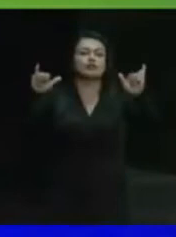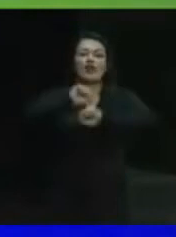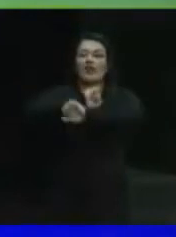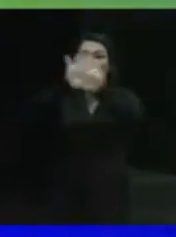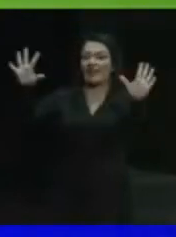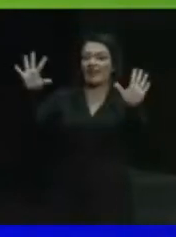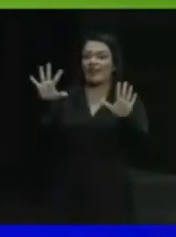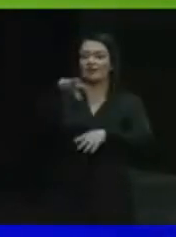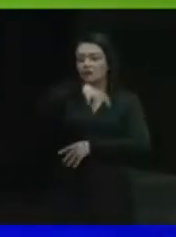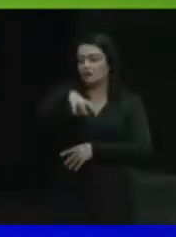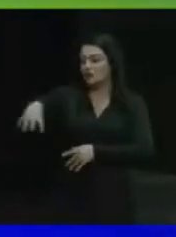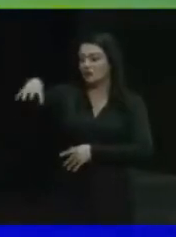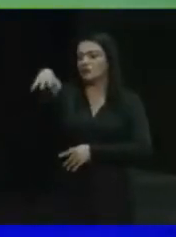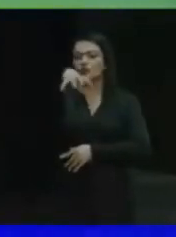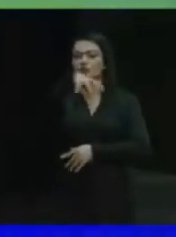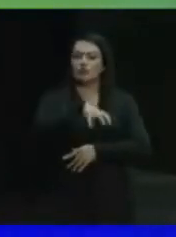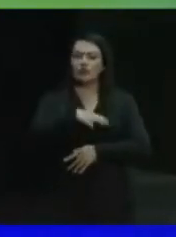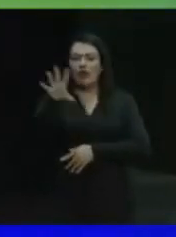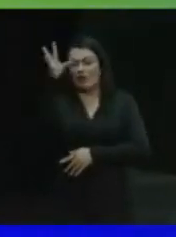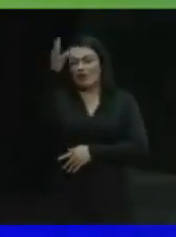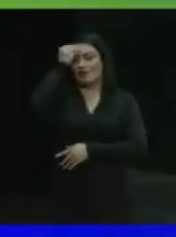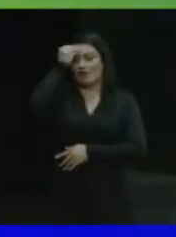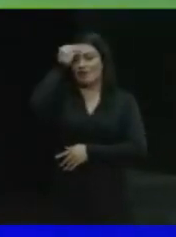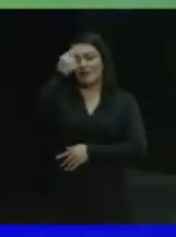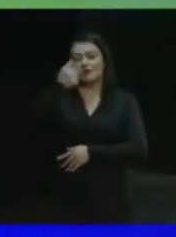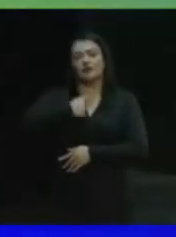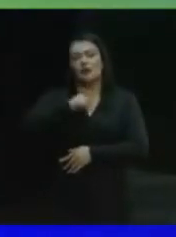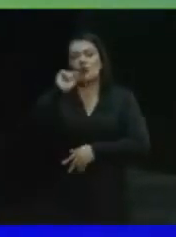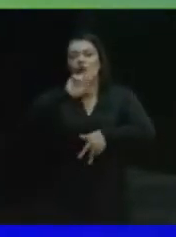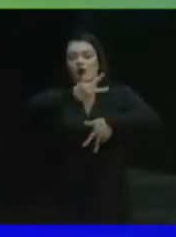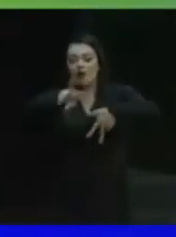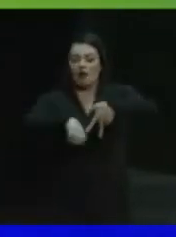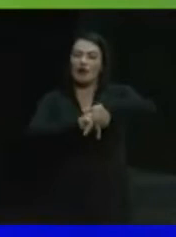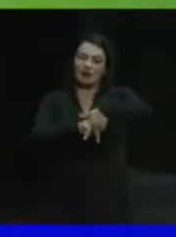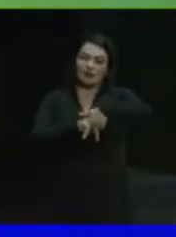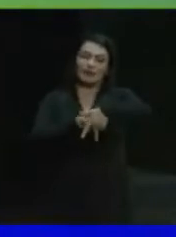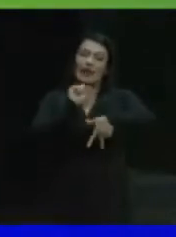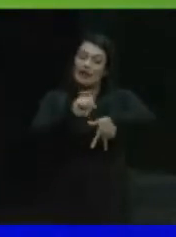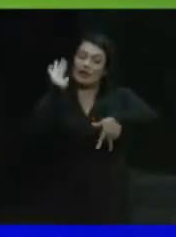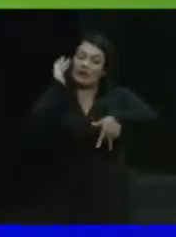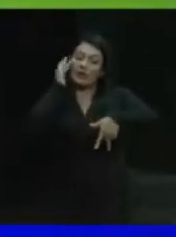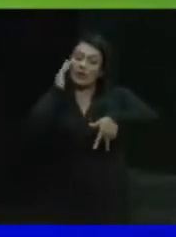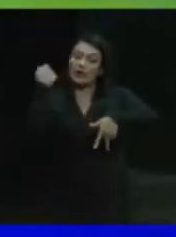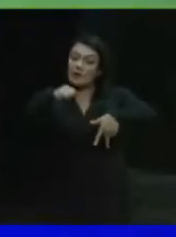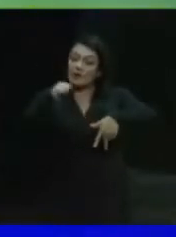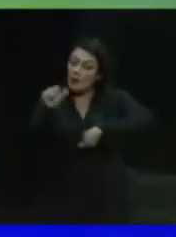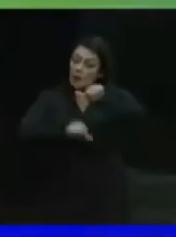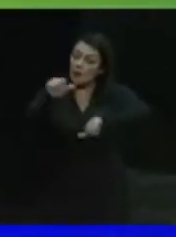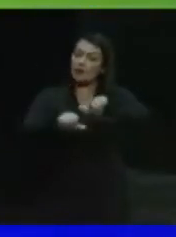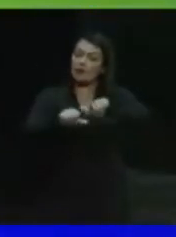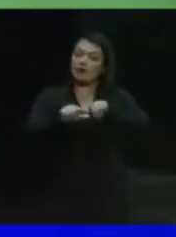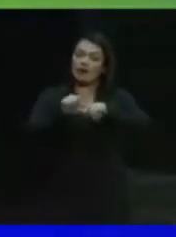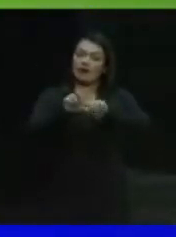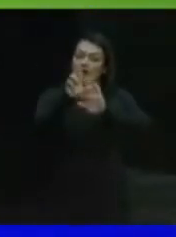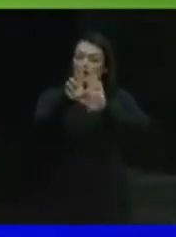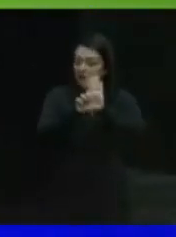sejam capturadas e, dessa forma, viabilizar as reformas necessárias para melhorar a vida das